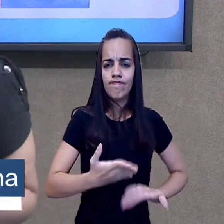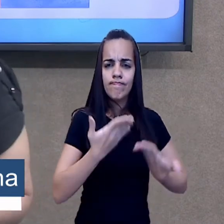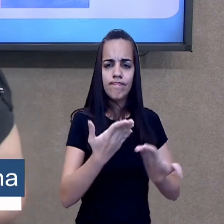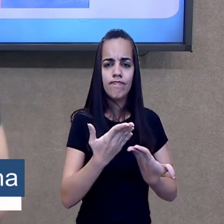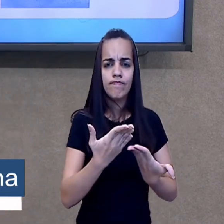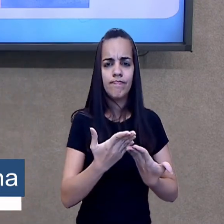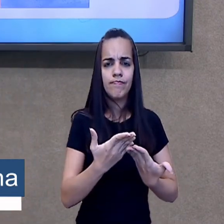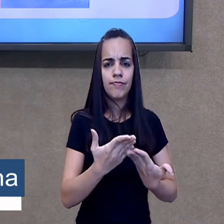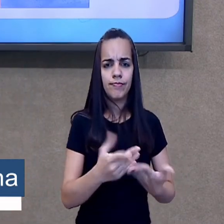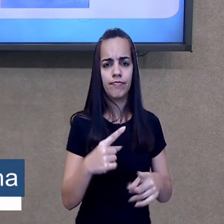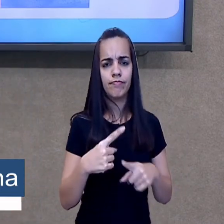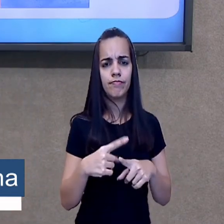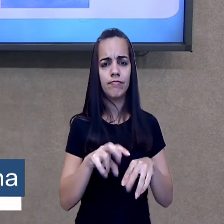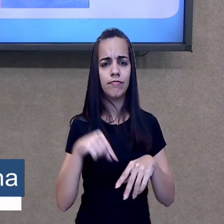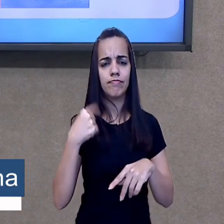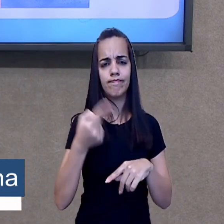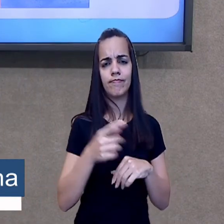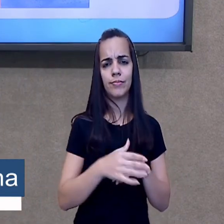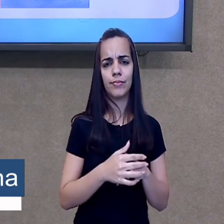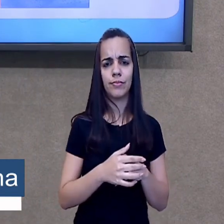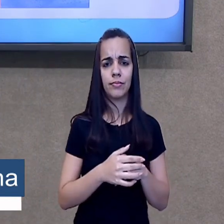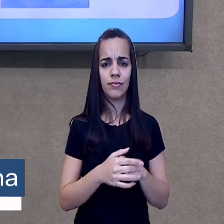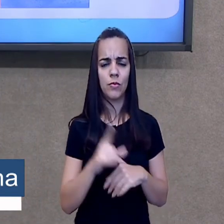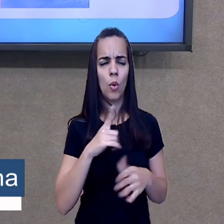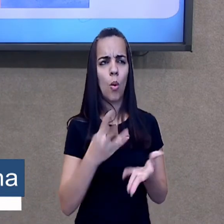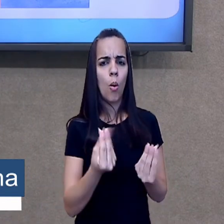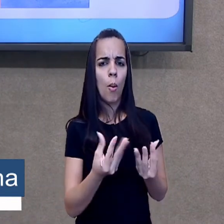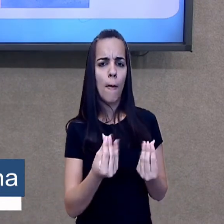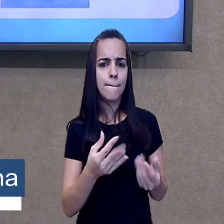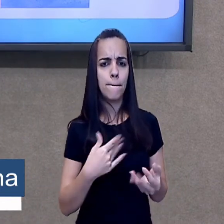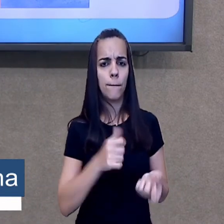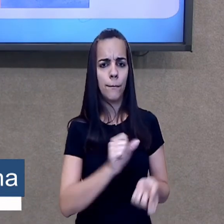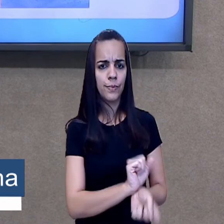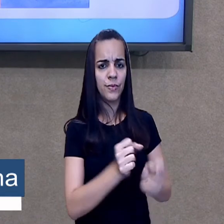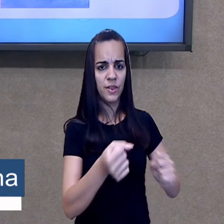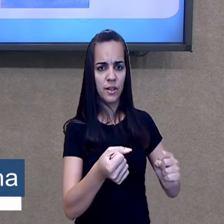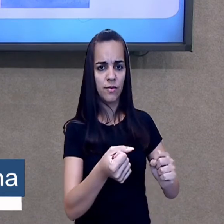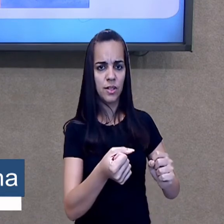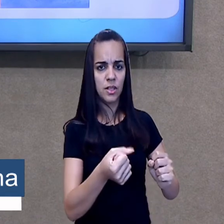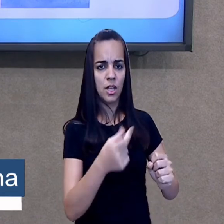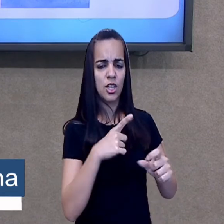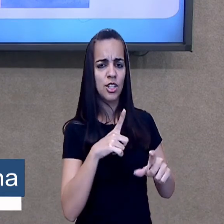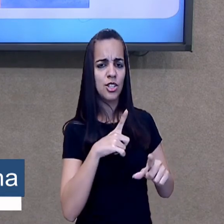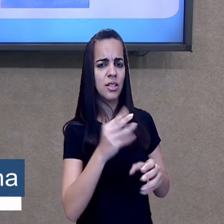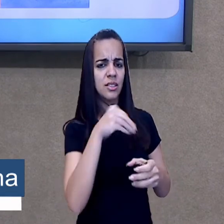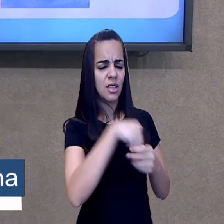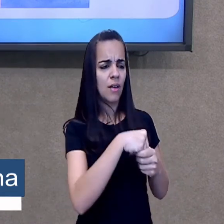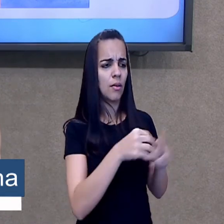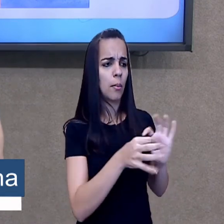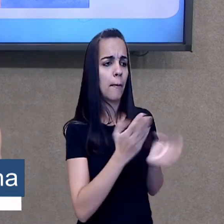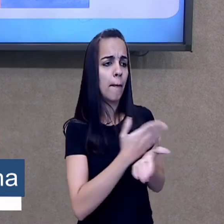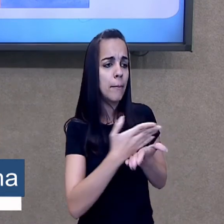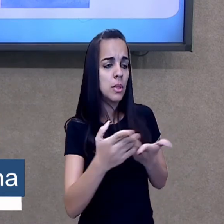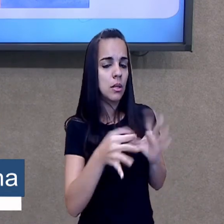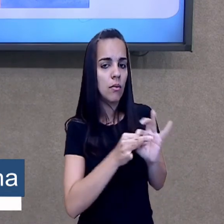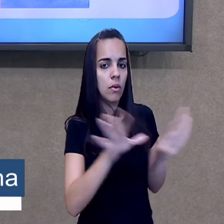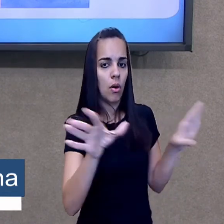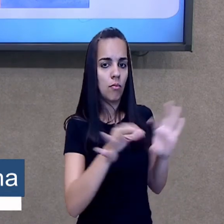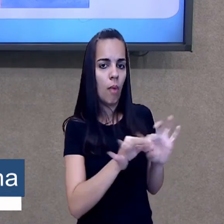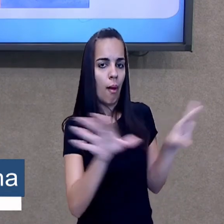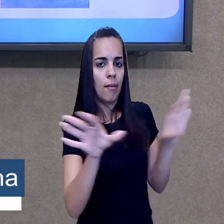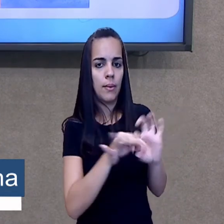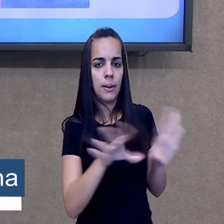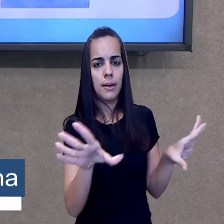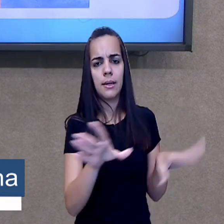ênfase à Bahia, pois lá muitos escravos já estavam se tornando livres. Então, com isso, eles queriam. A